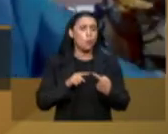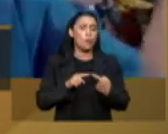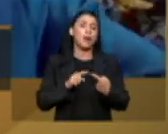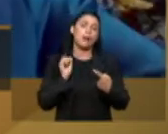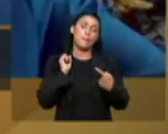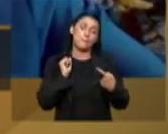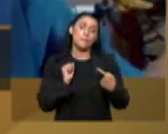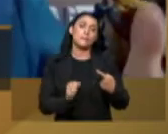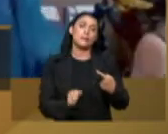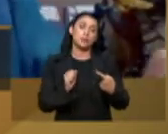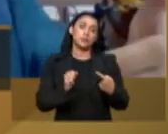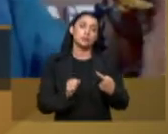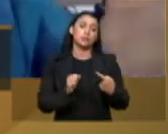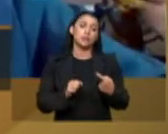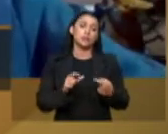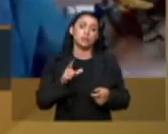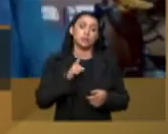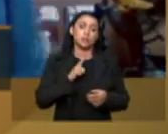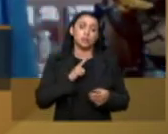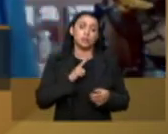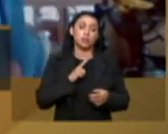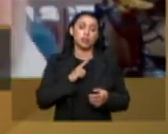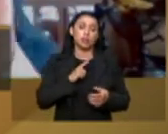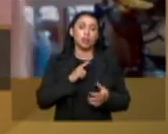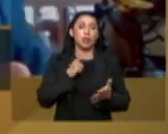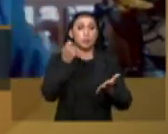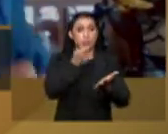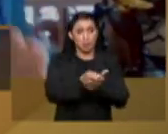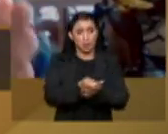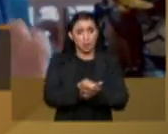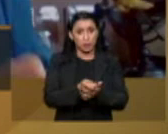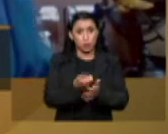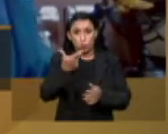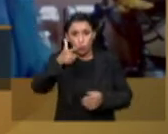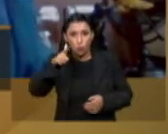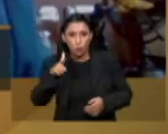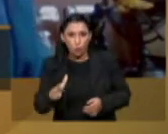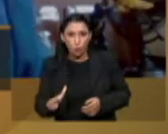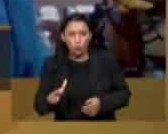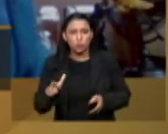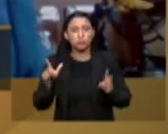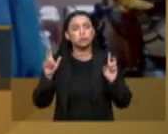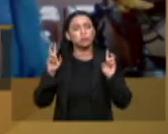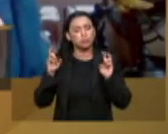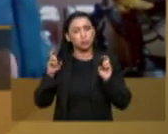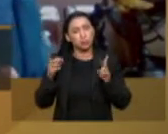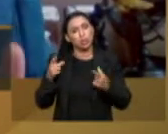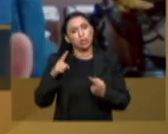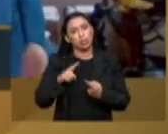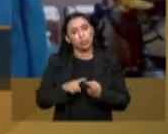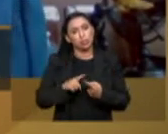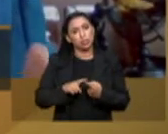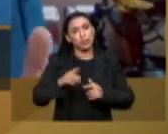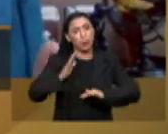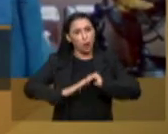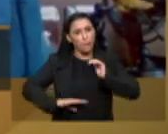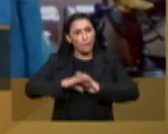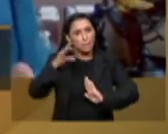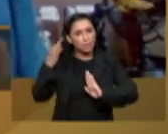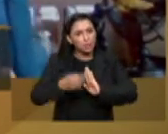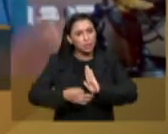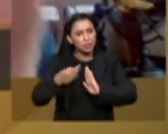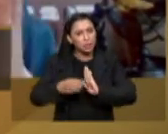de majorar tributo, no caso, duas contribuições. Outra questão é estabelecer competência em lei